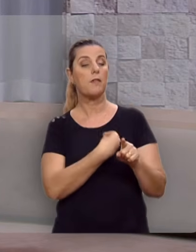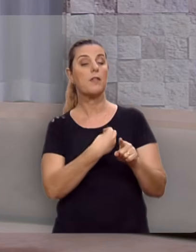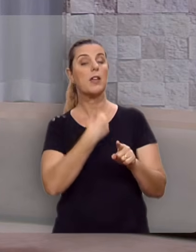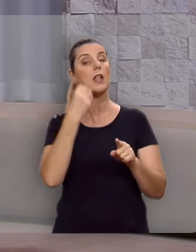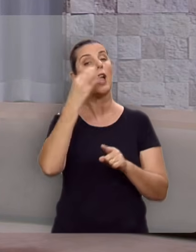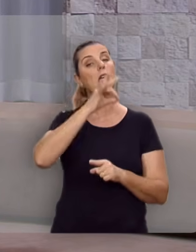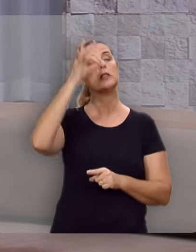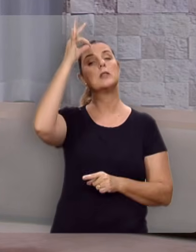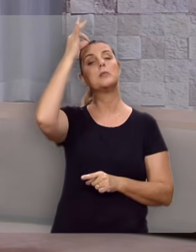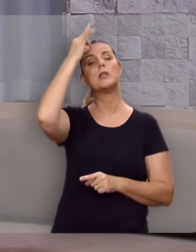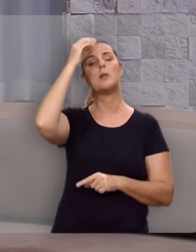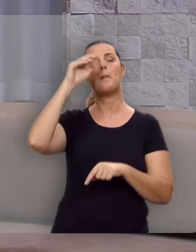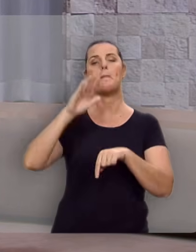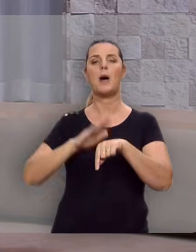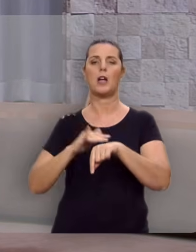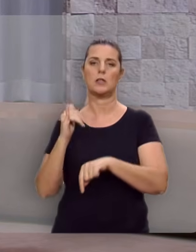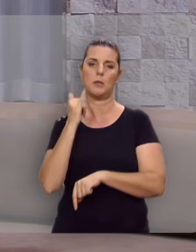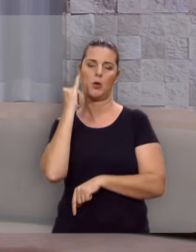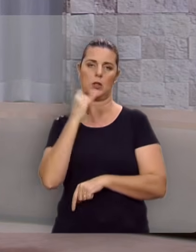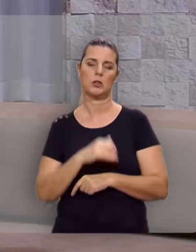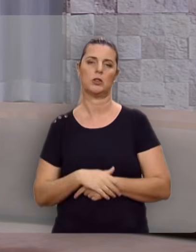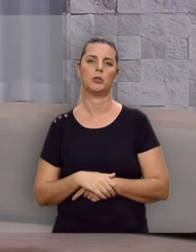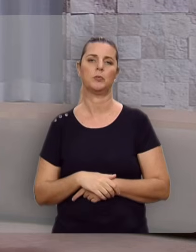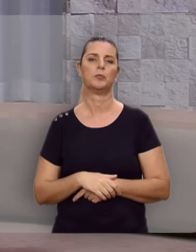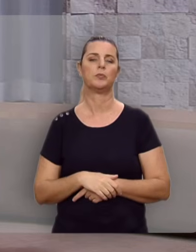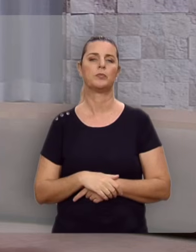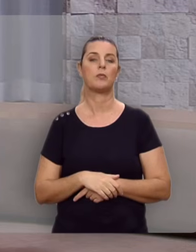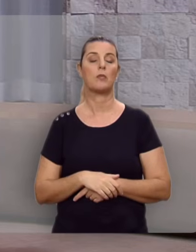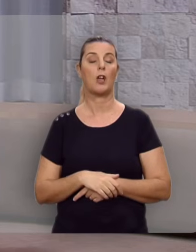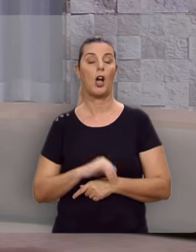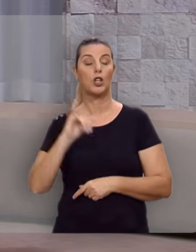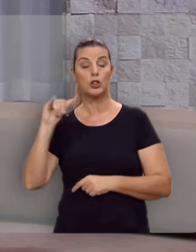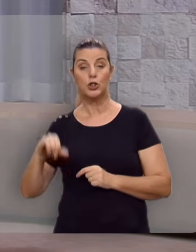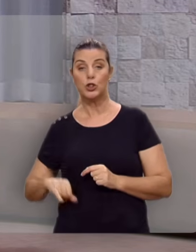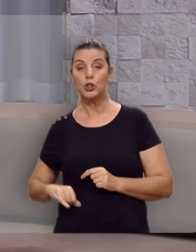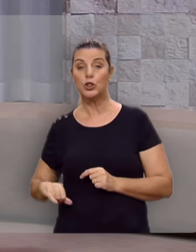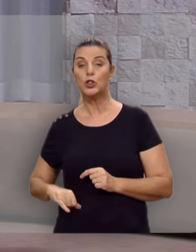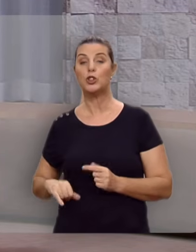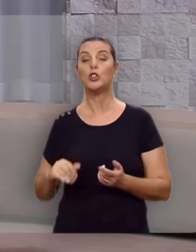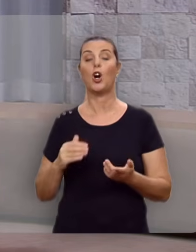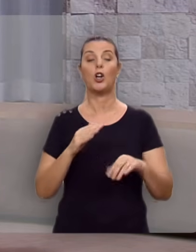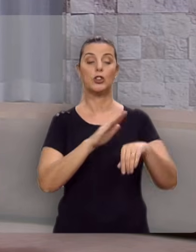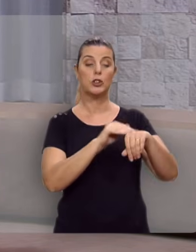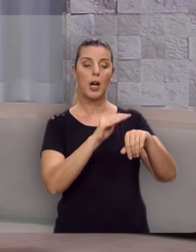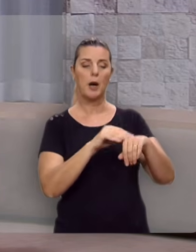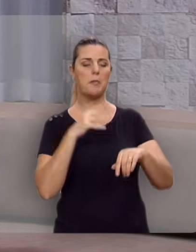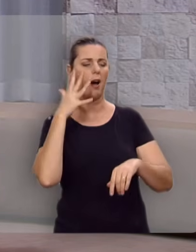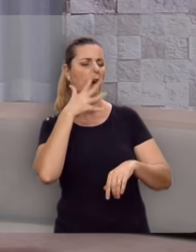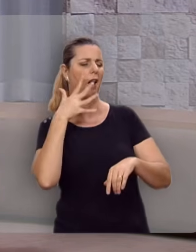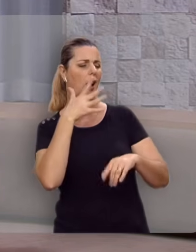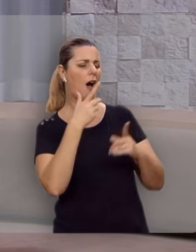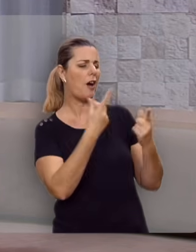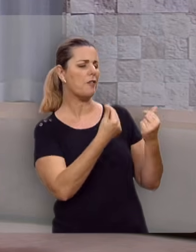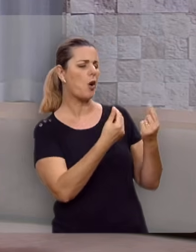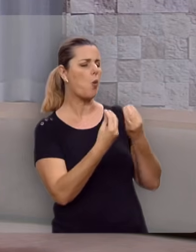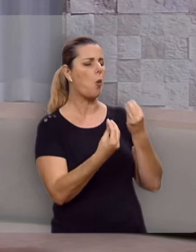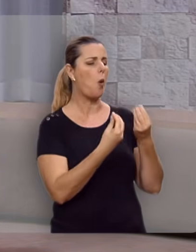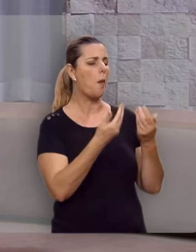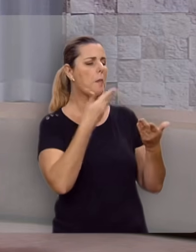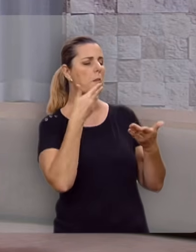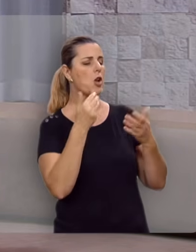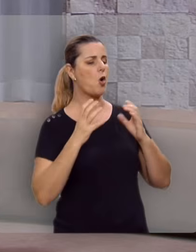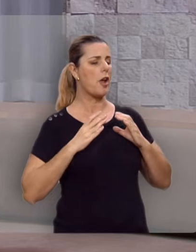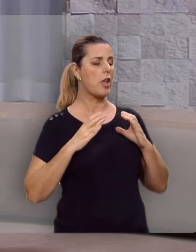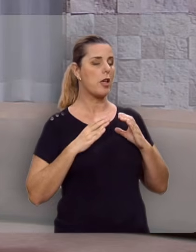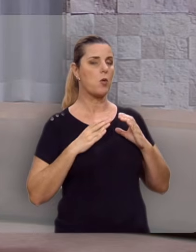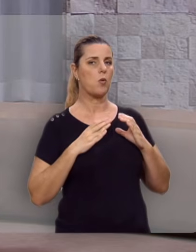com a vida espiritual dos seus filhos, em primeiro lugar. Jó os chamava não para dar palestras de vida financeira ou de como eles